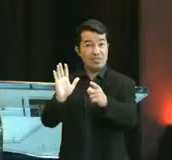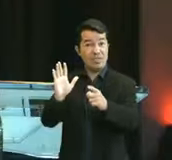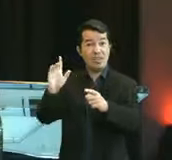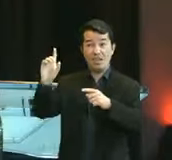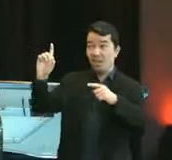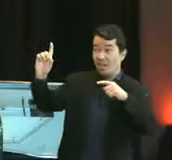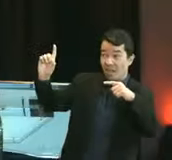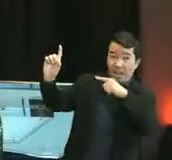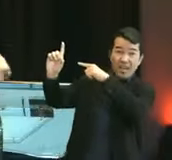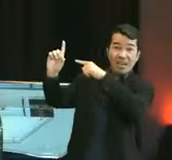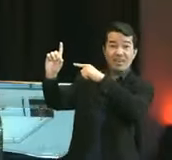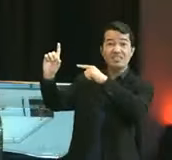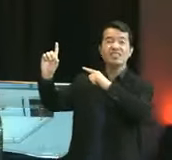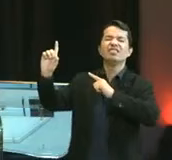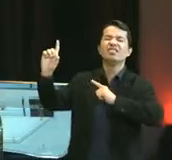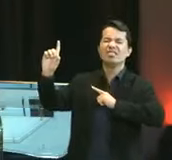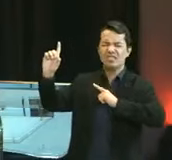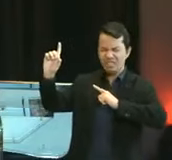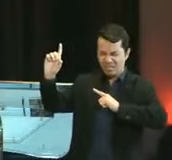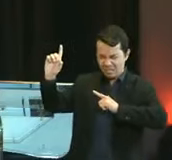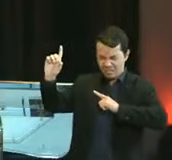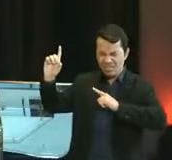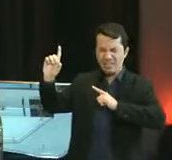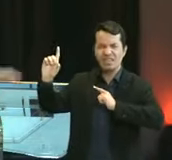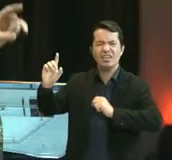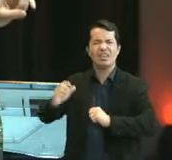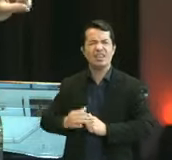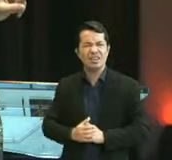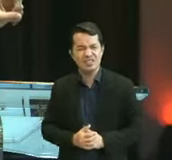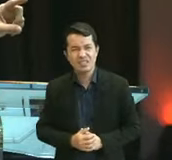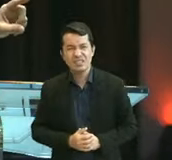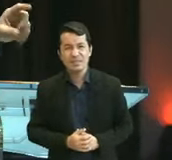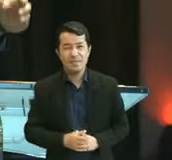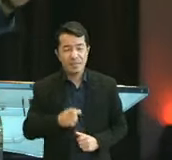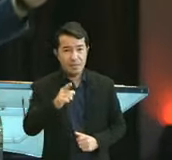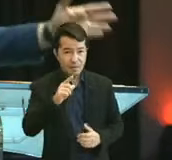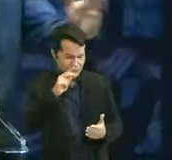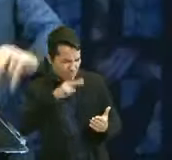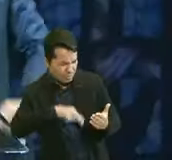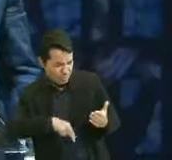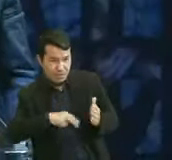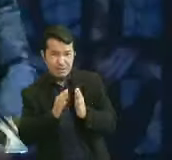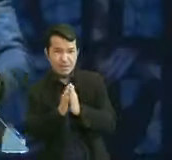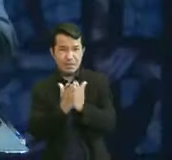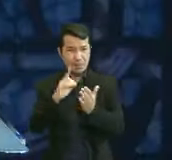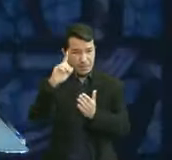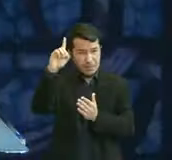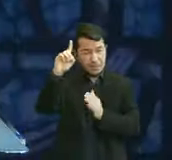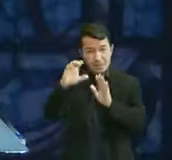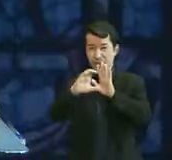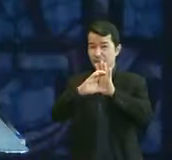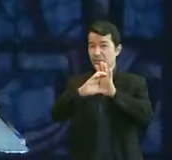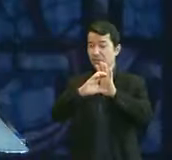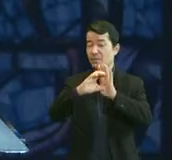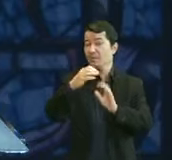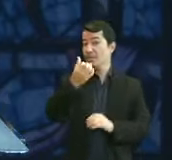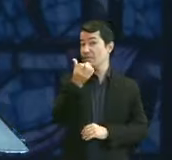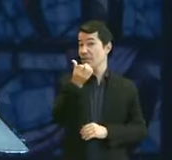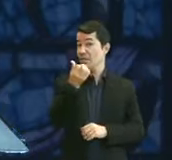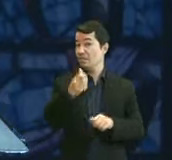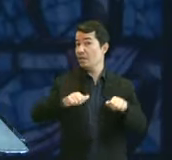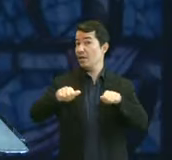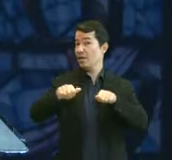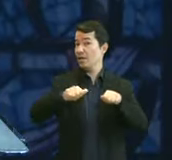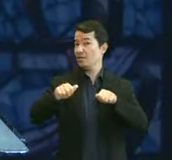a atenção na vida de Estevão e nesse texto é que a Bíblia fala que ele era um homem pleno. A palavra cheio aparece